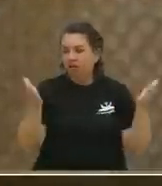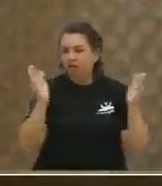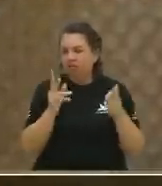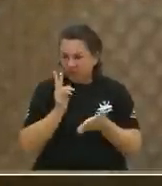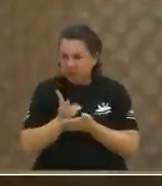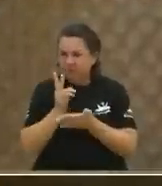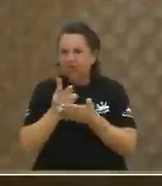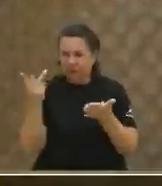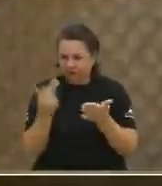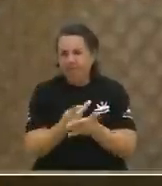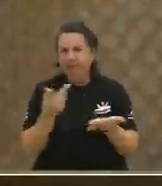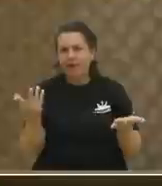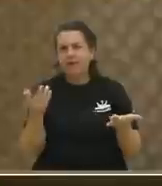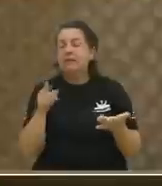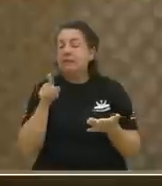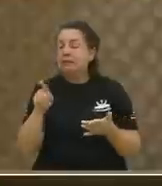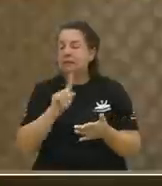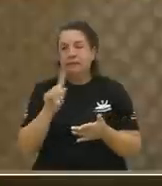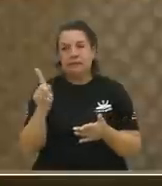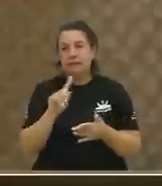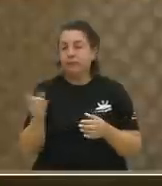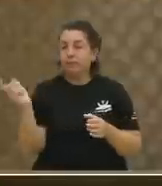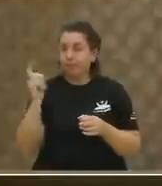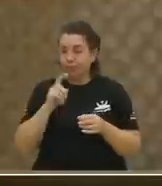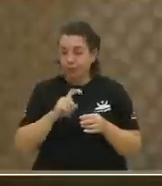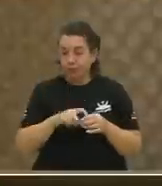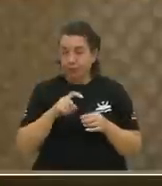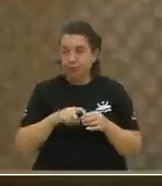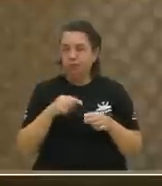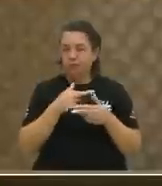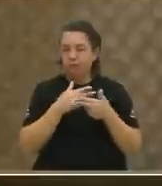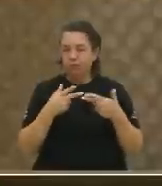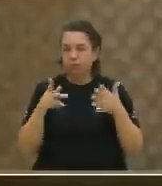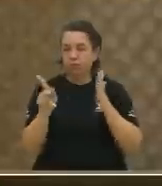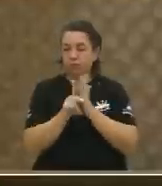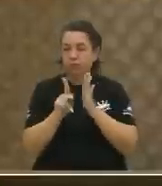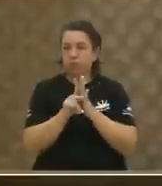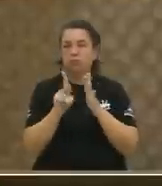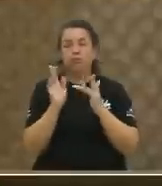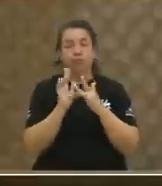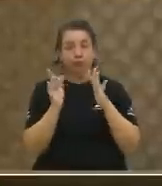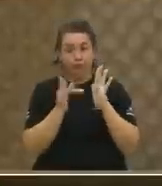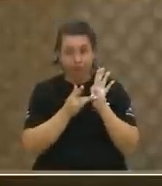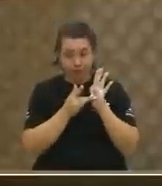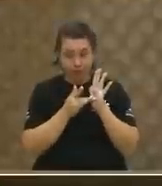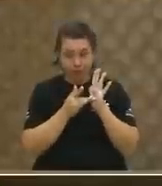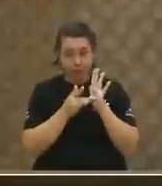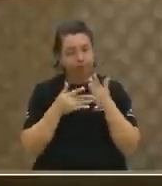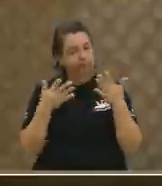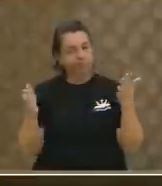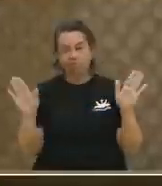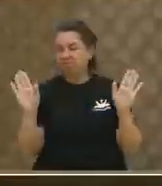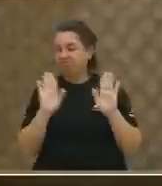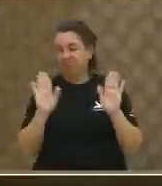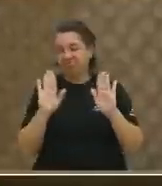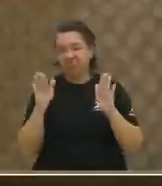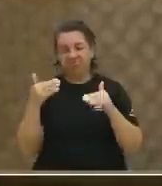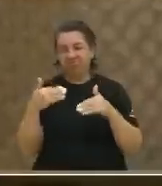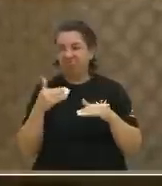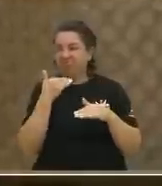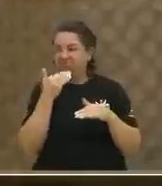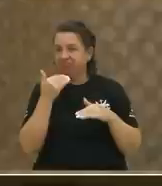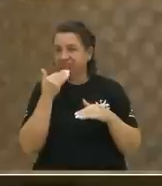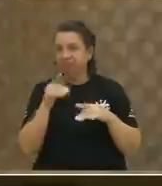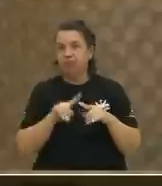errado. Se você não se voltar para os princípios de Jesus Cristo, não vai dar. Mas